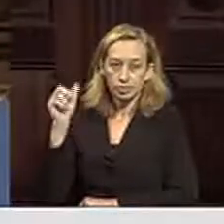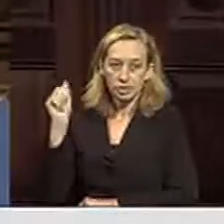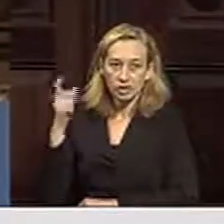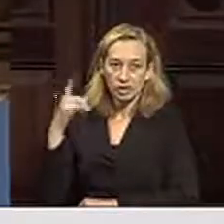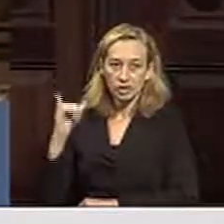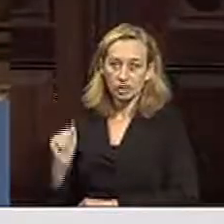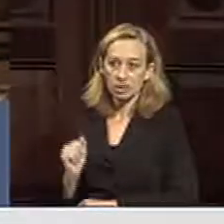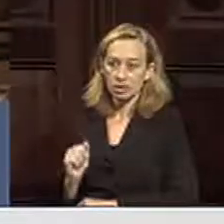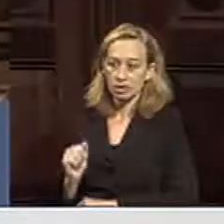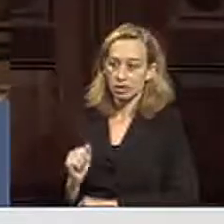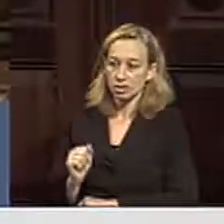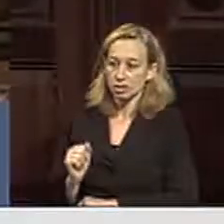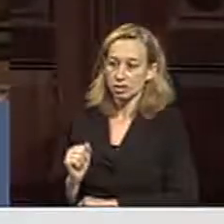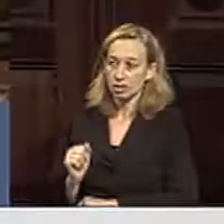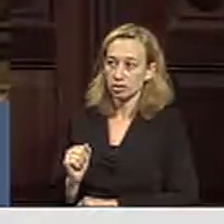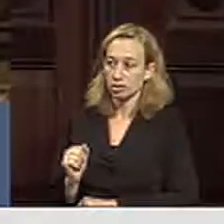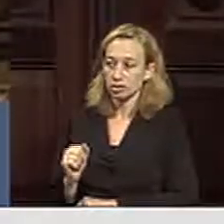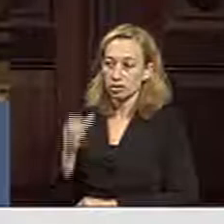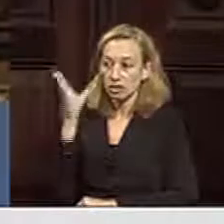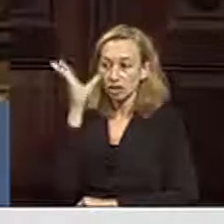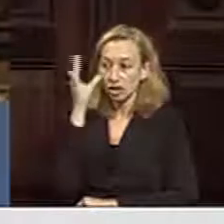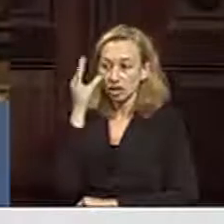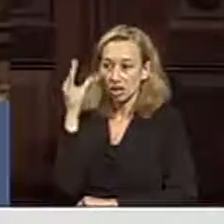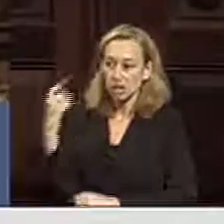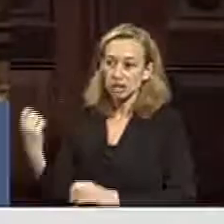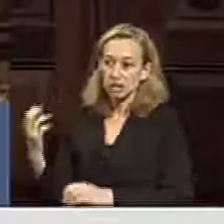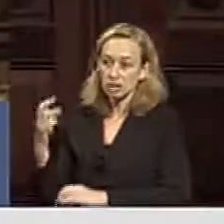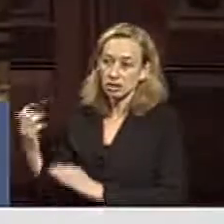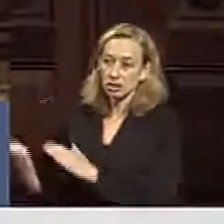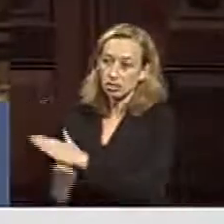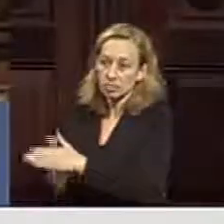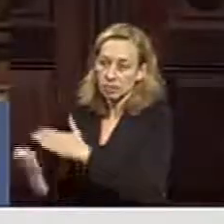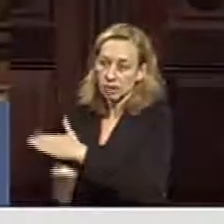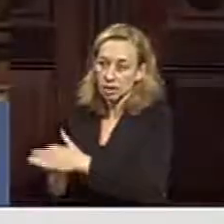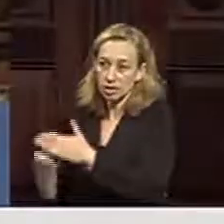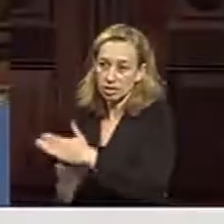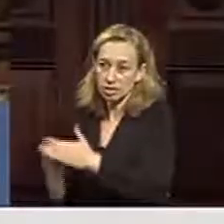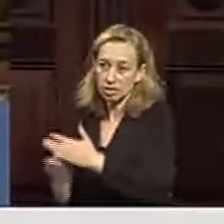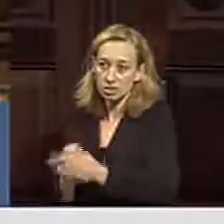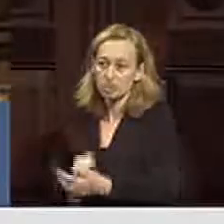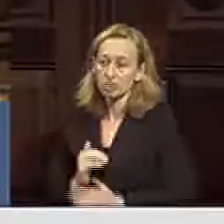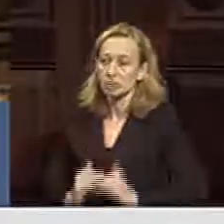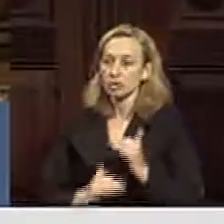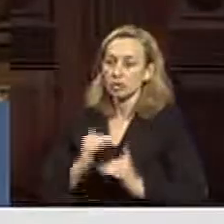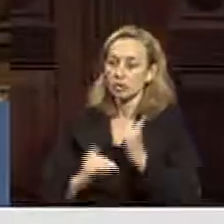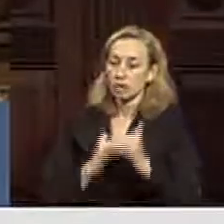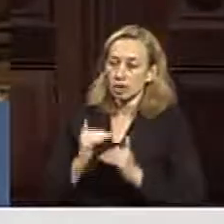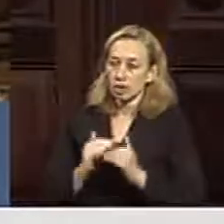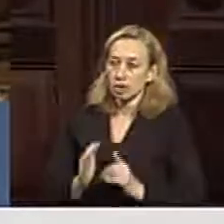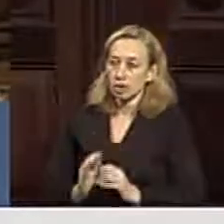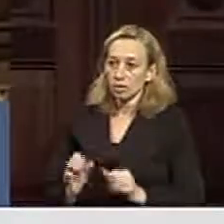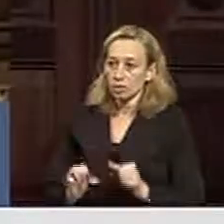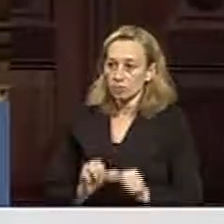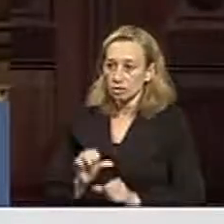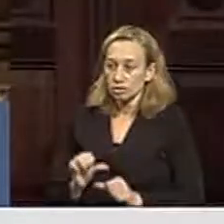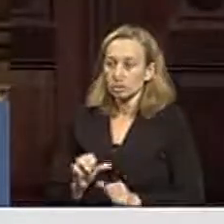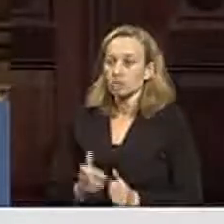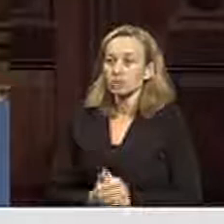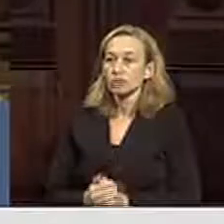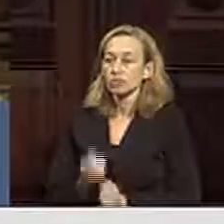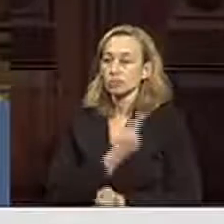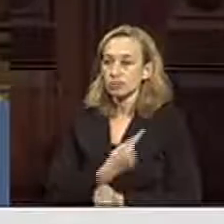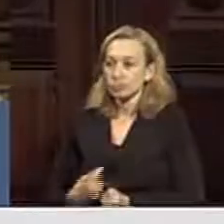nome de interesses empresariais para interromper um processo de mudanças que estava em curso no